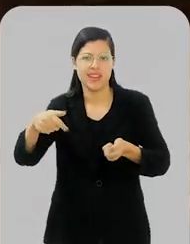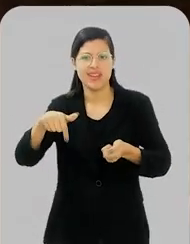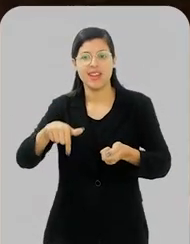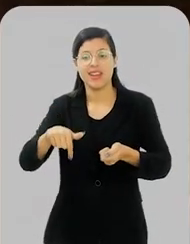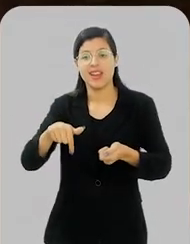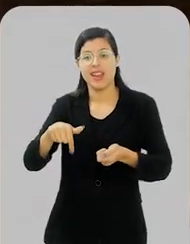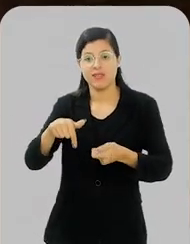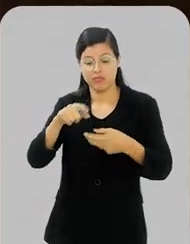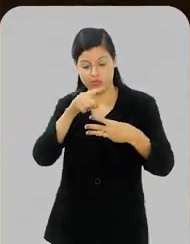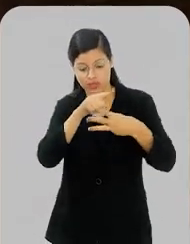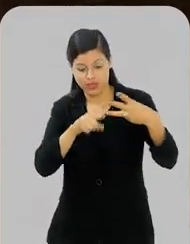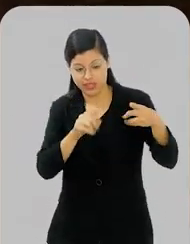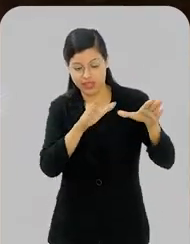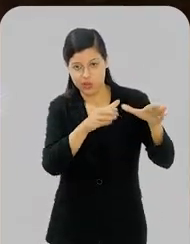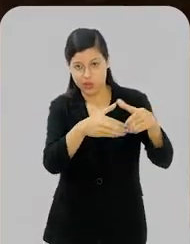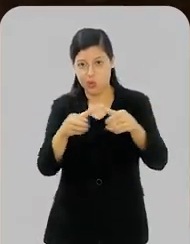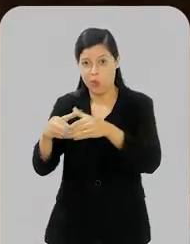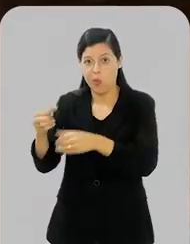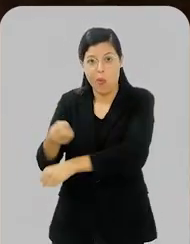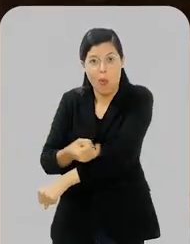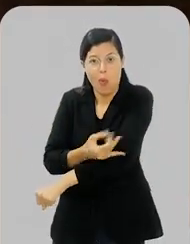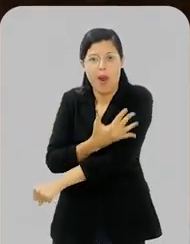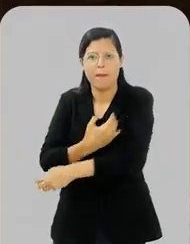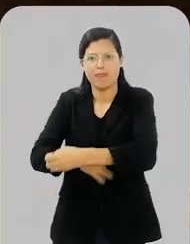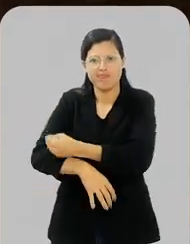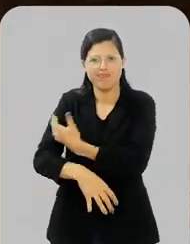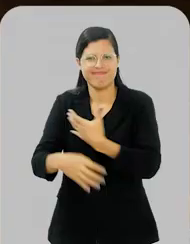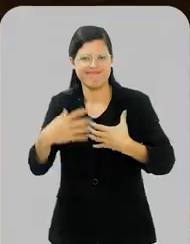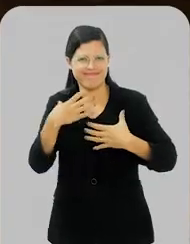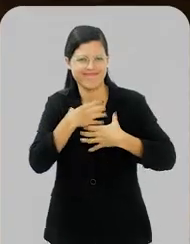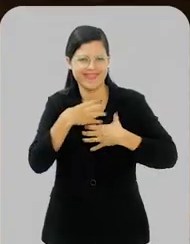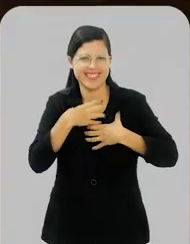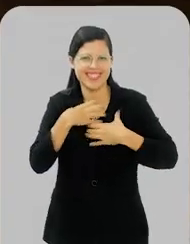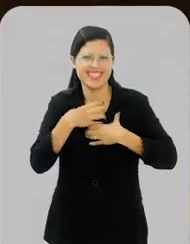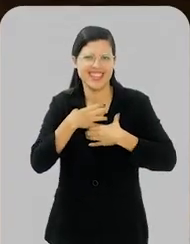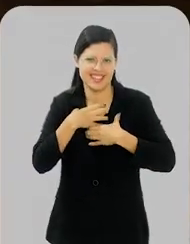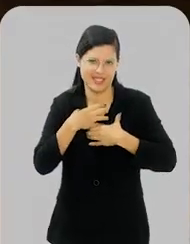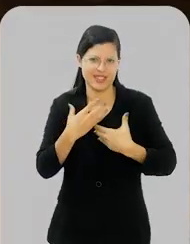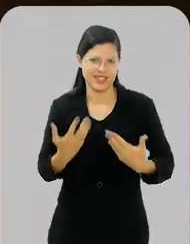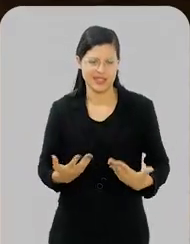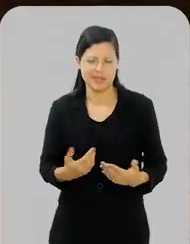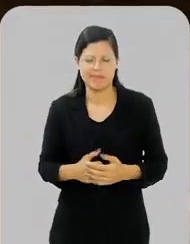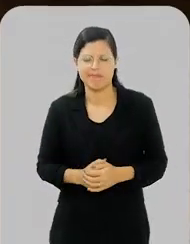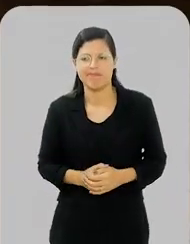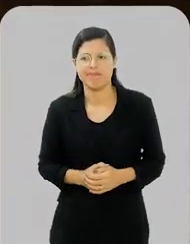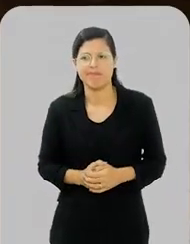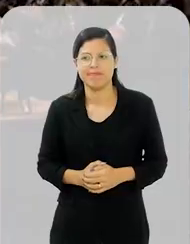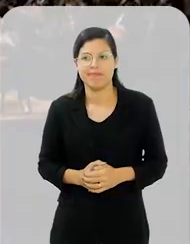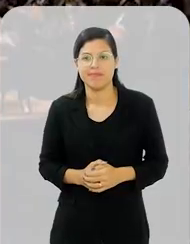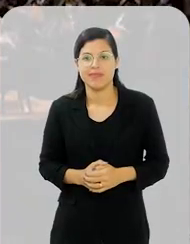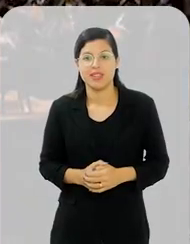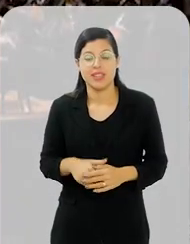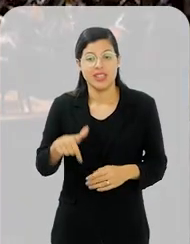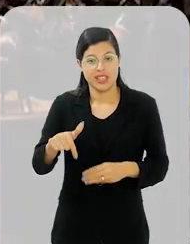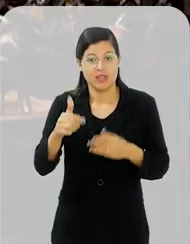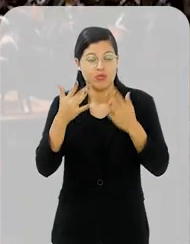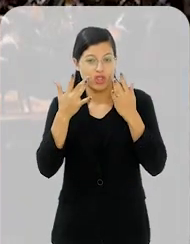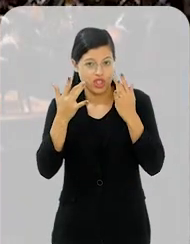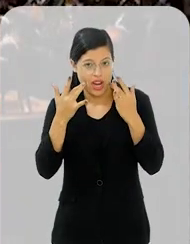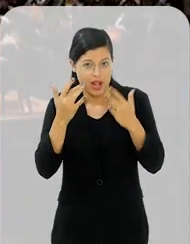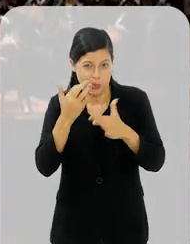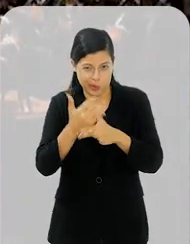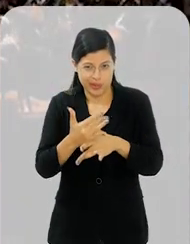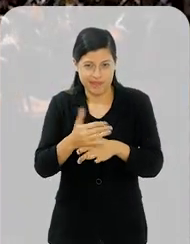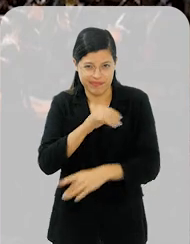que ficam à luz, realmente tem uma emoção enorme no seu espetáculo. Né? E é o